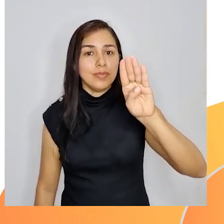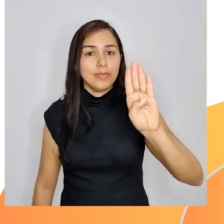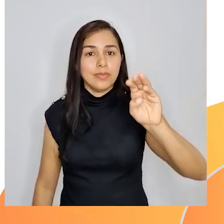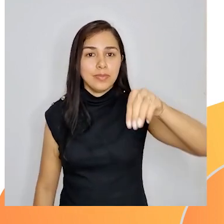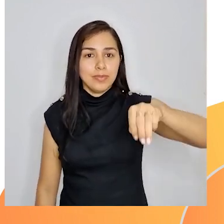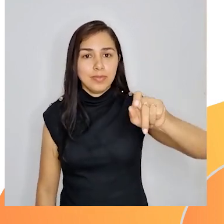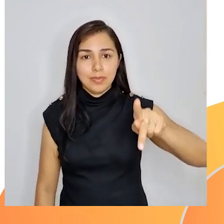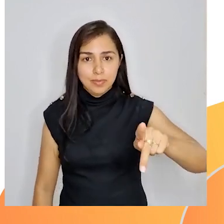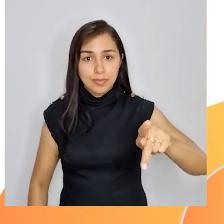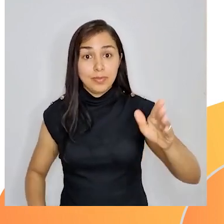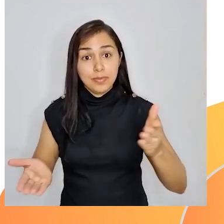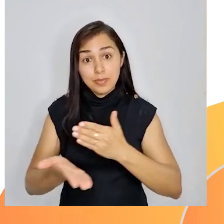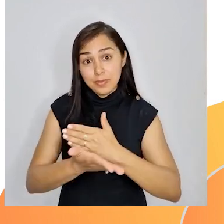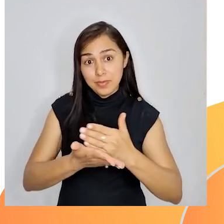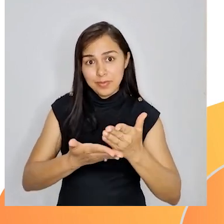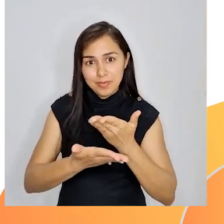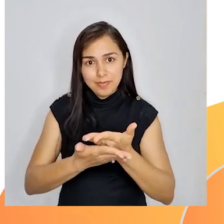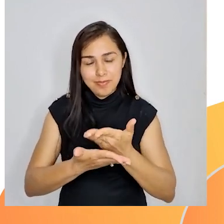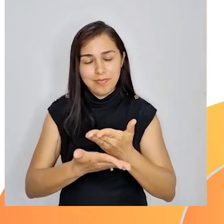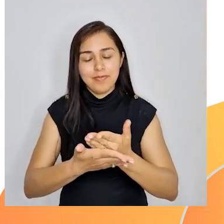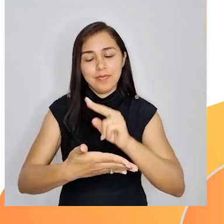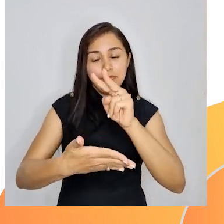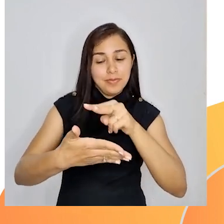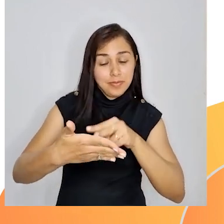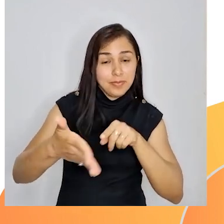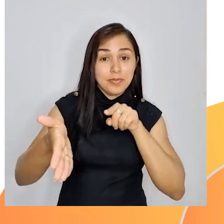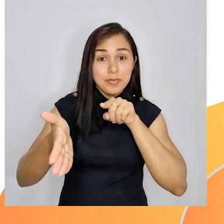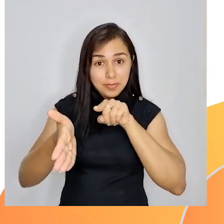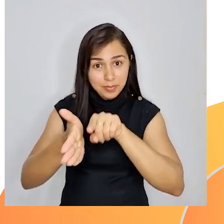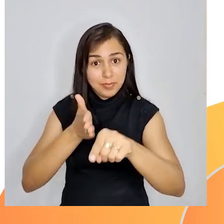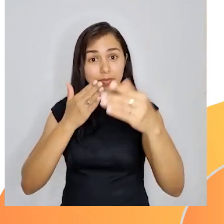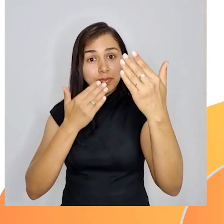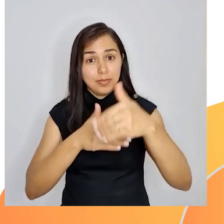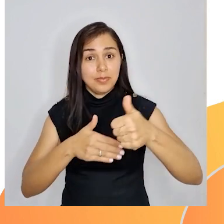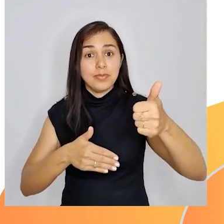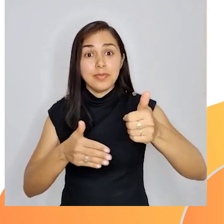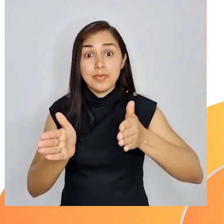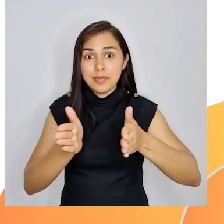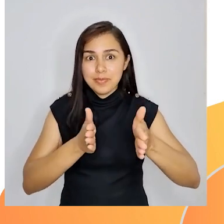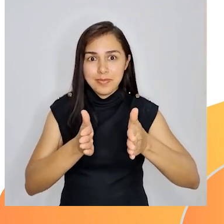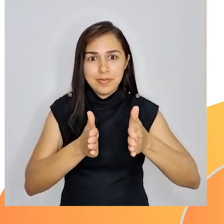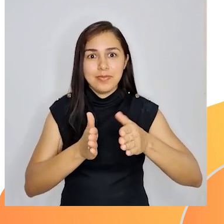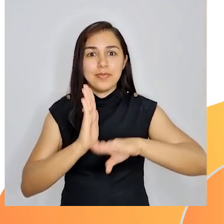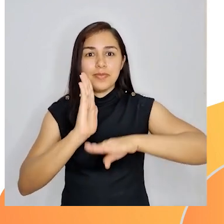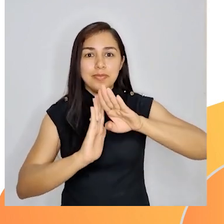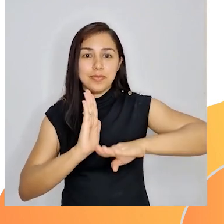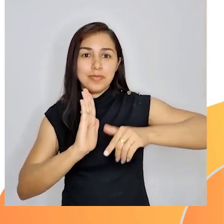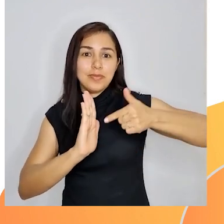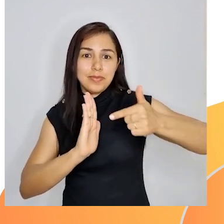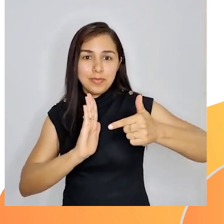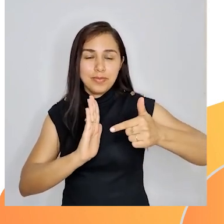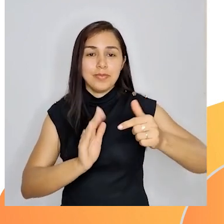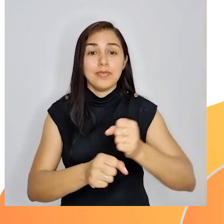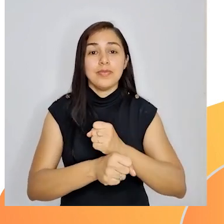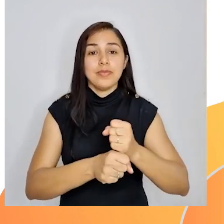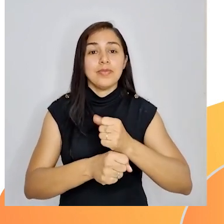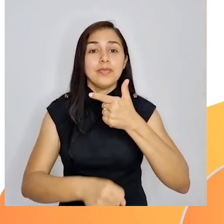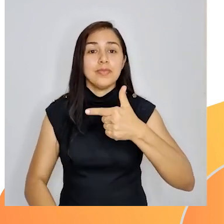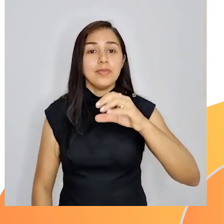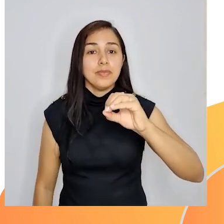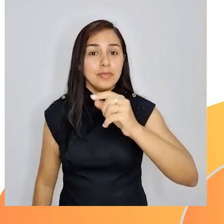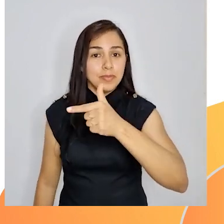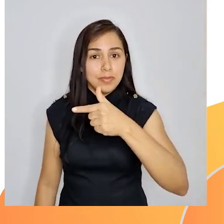eu tenho aqui uma questão da prova da primeira fase nível 2 de 2023